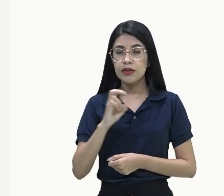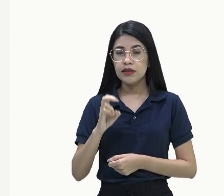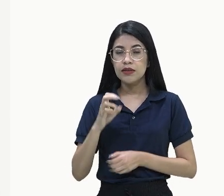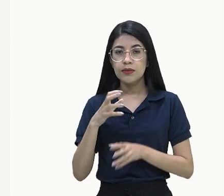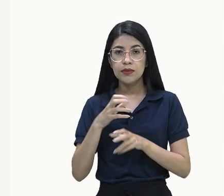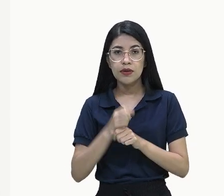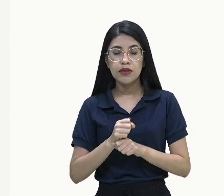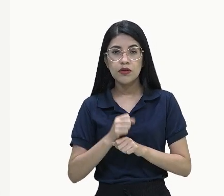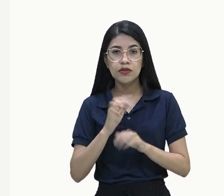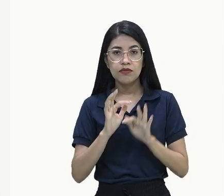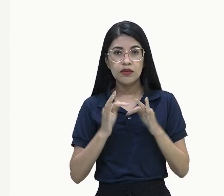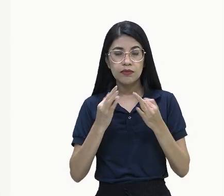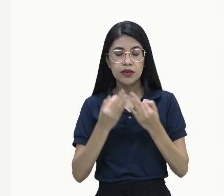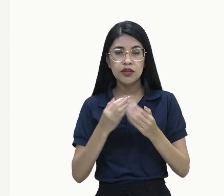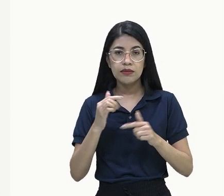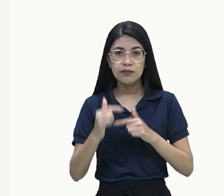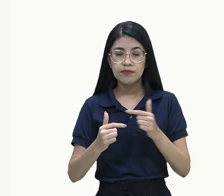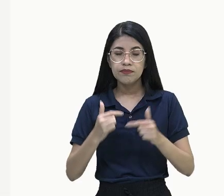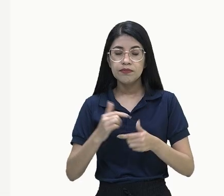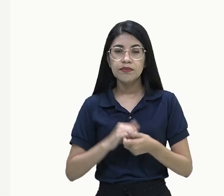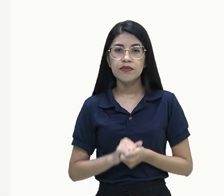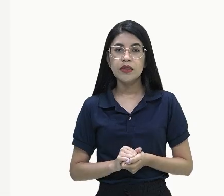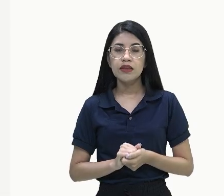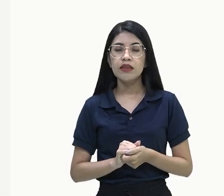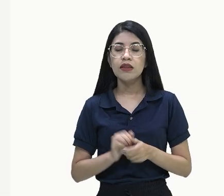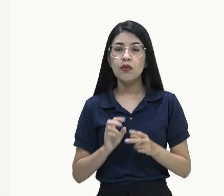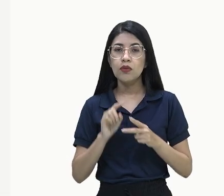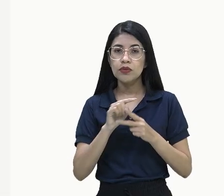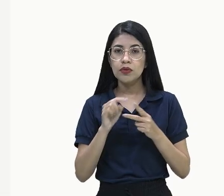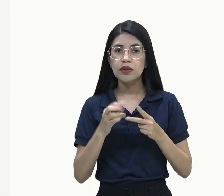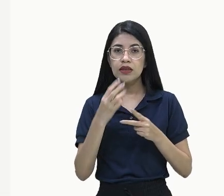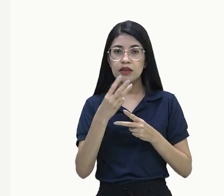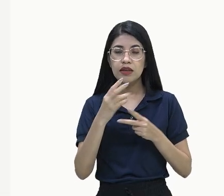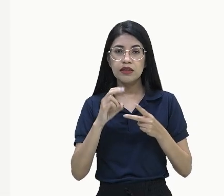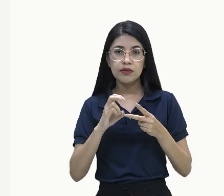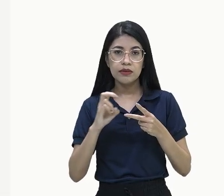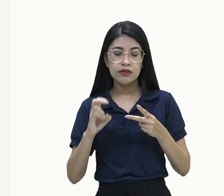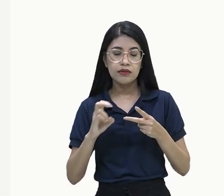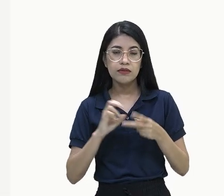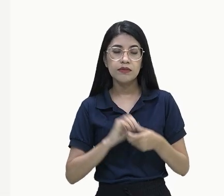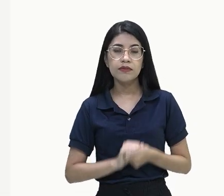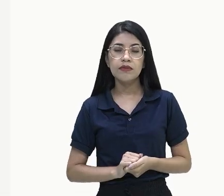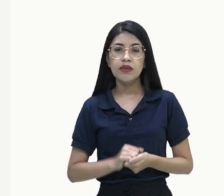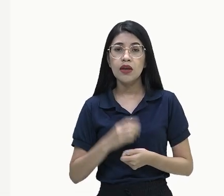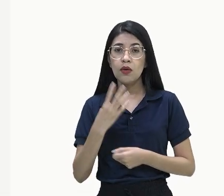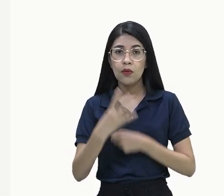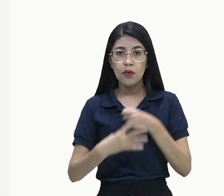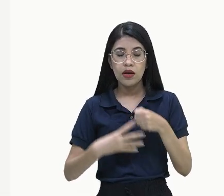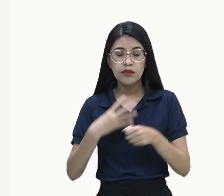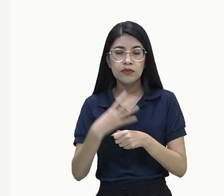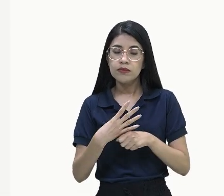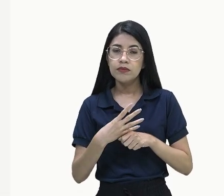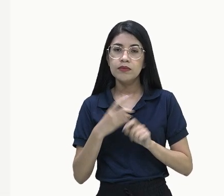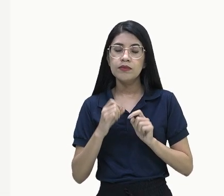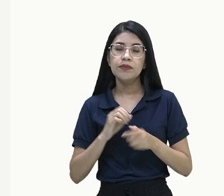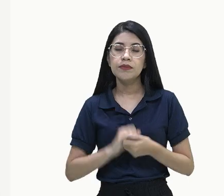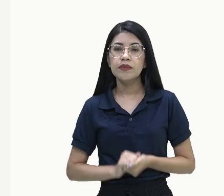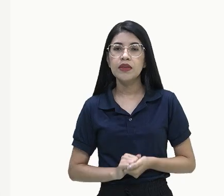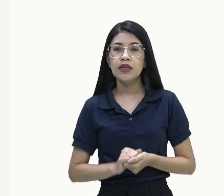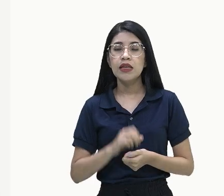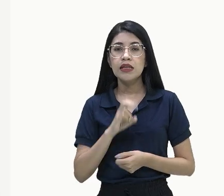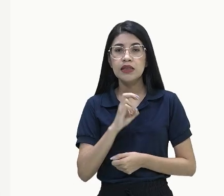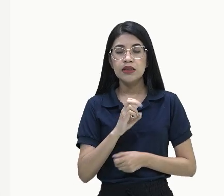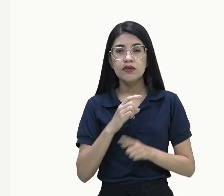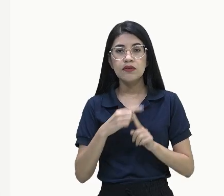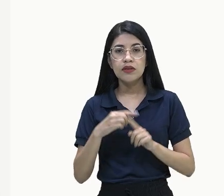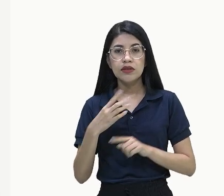trabalhadores. Então, nosso par ordenado é 3,55. No quarto ano, nós teremos aí 5 vezes 4,